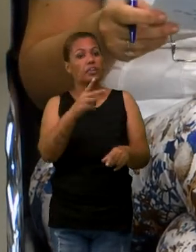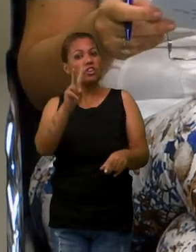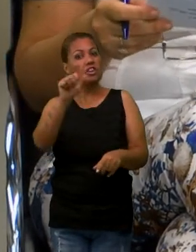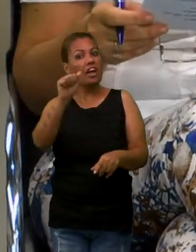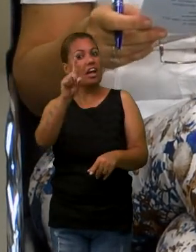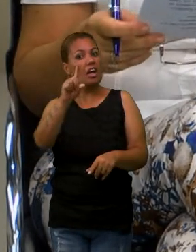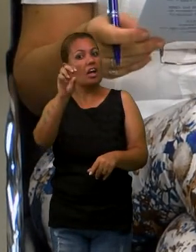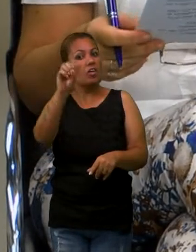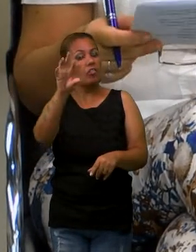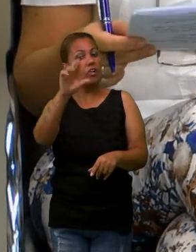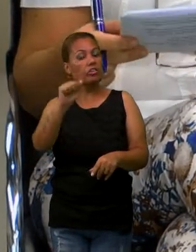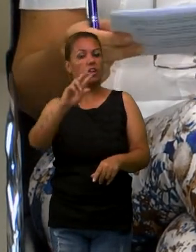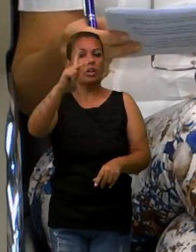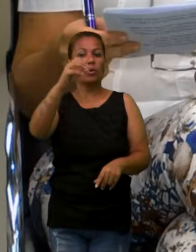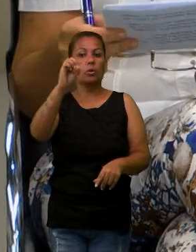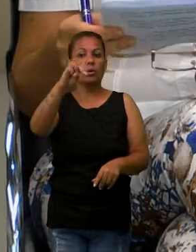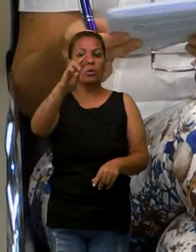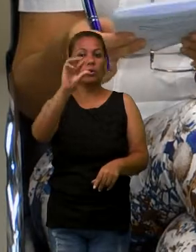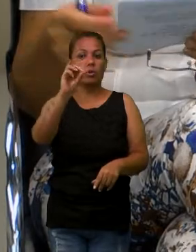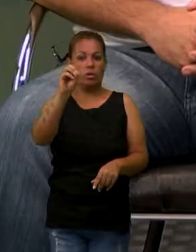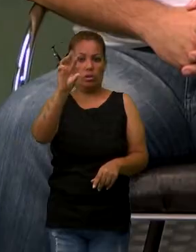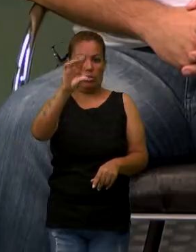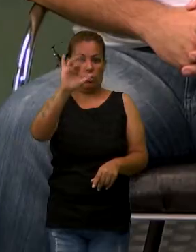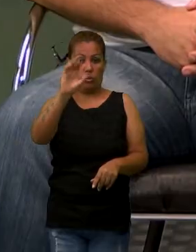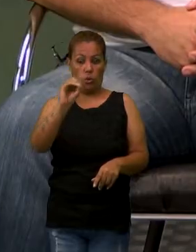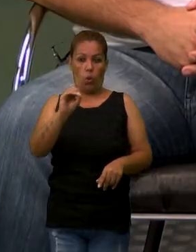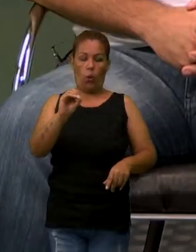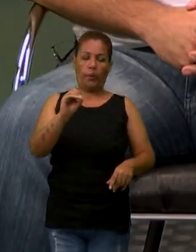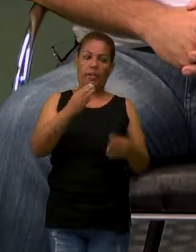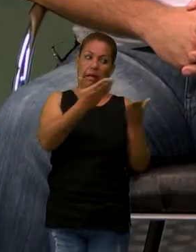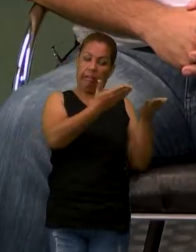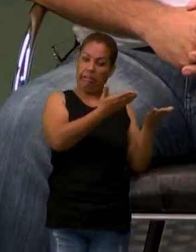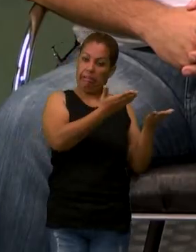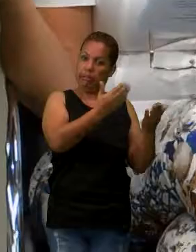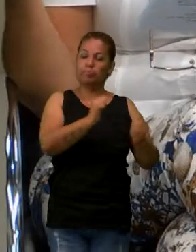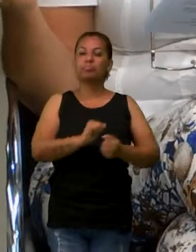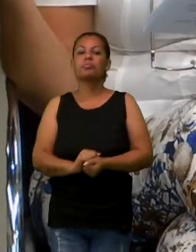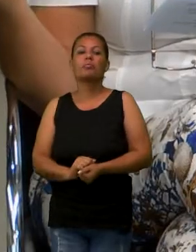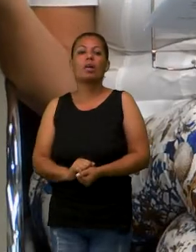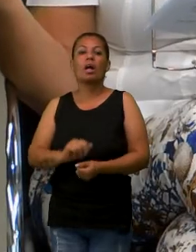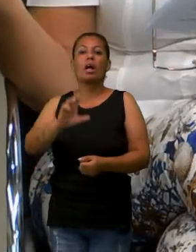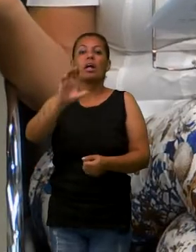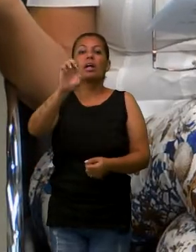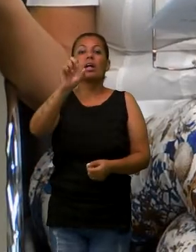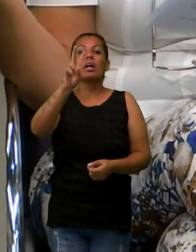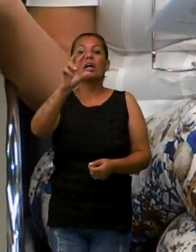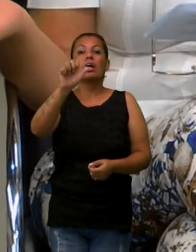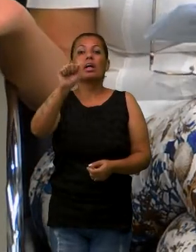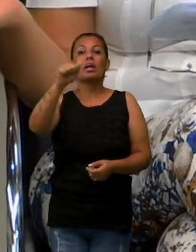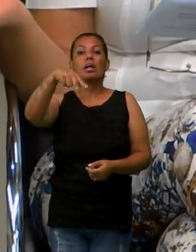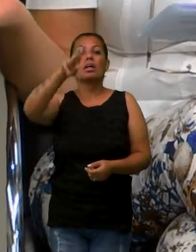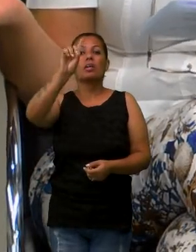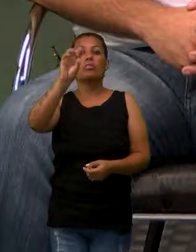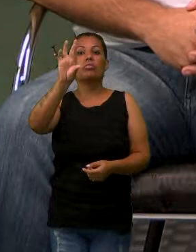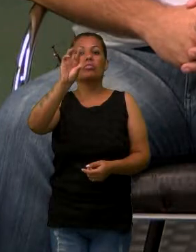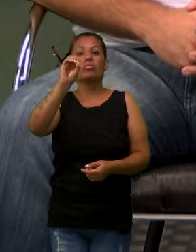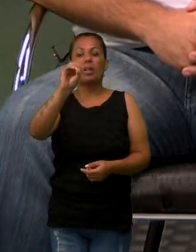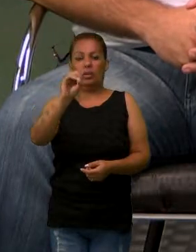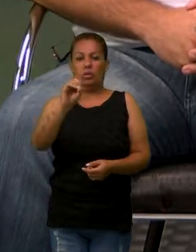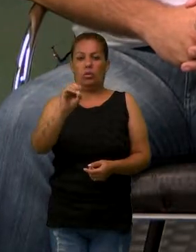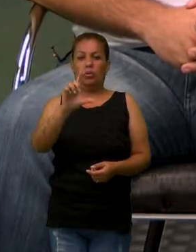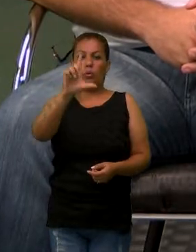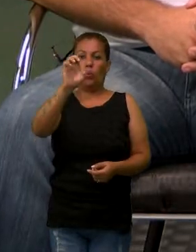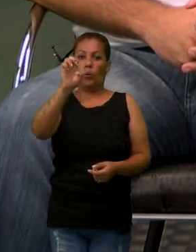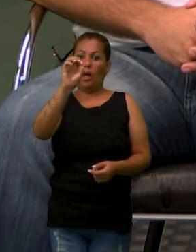valdir é honório luiz de carvalho rocha aqui com a gente e evandro luiz silva de léo certo